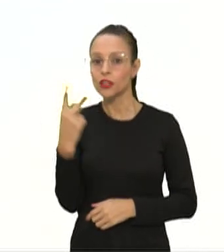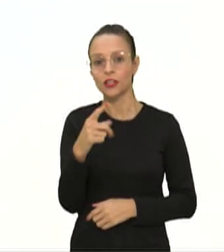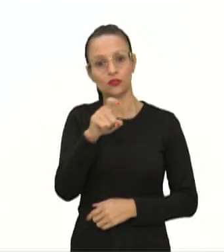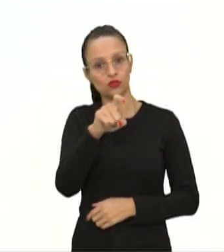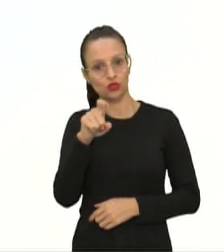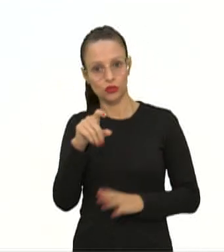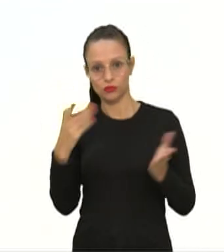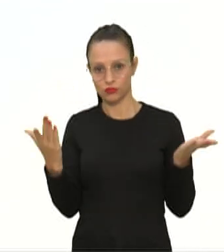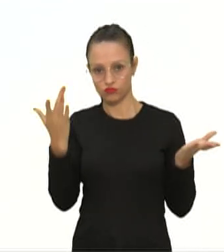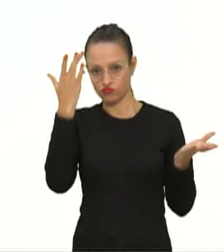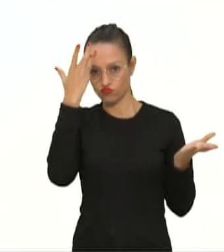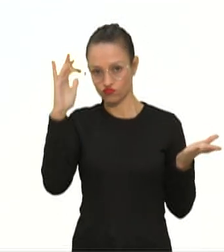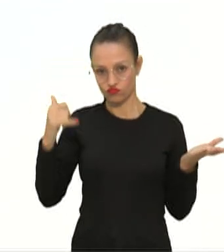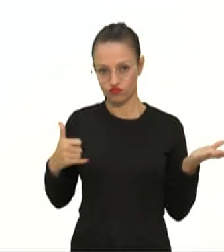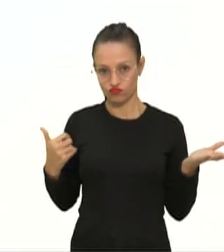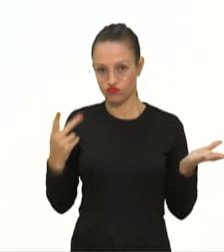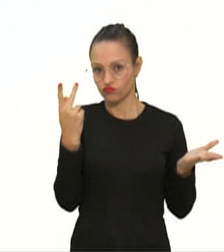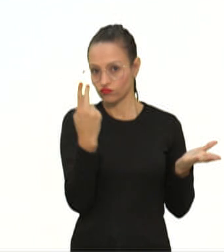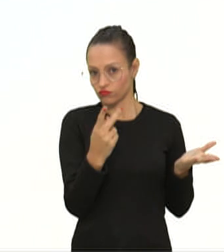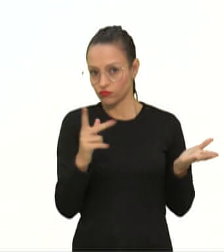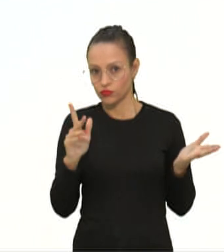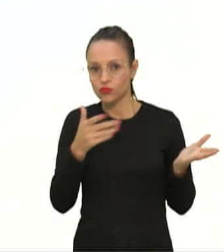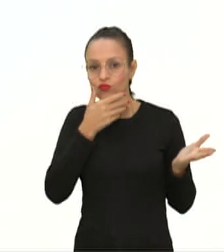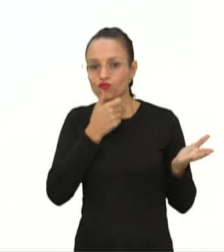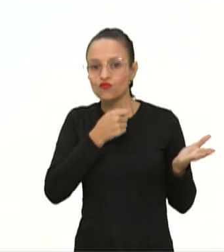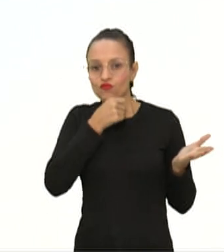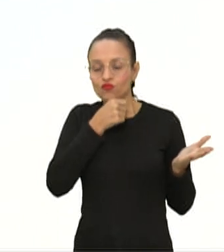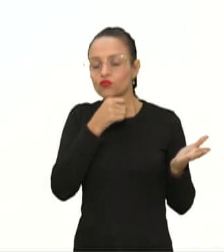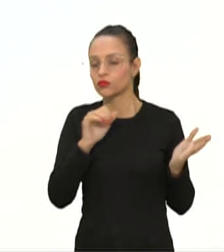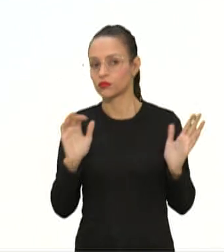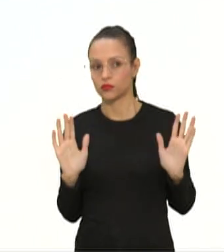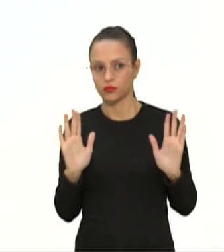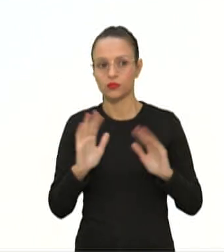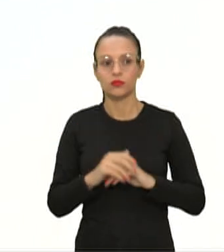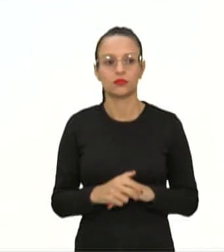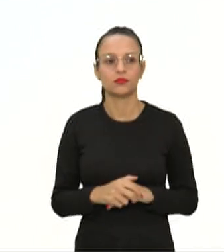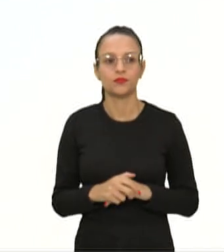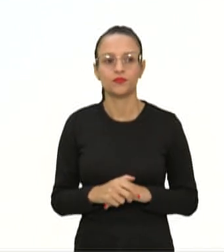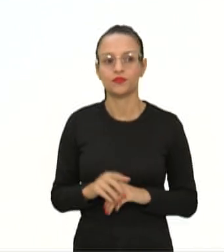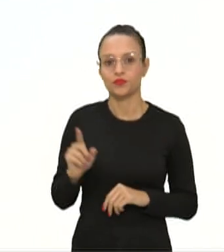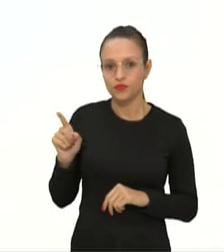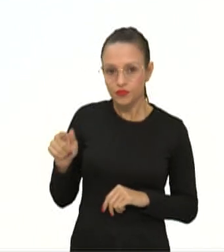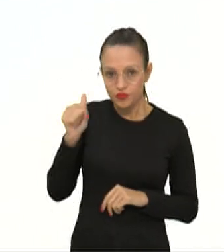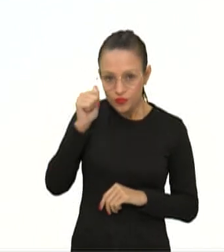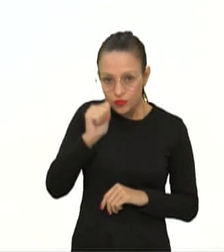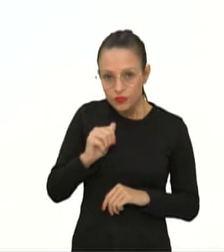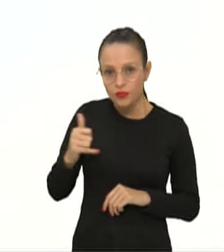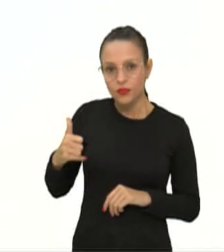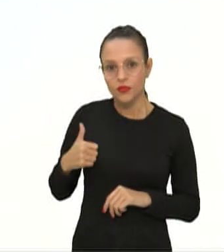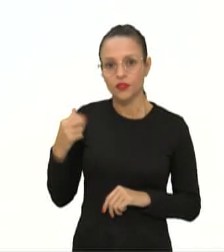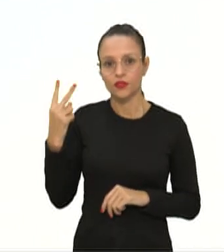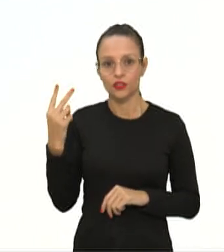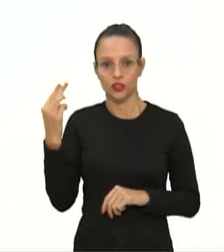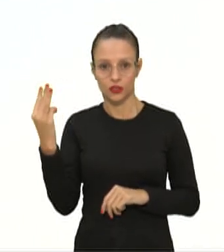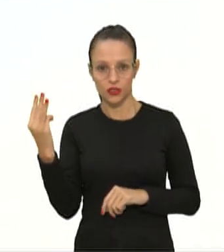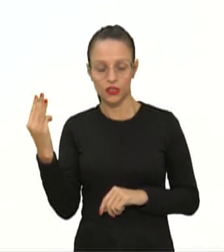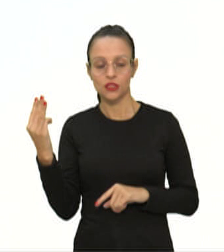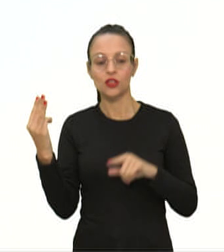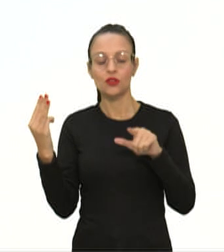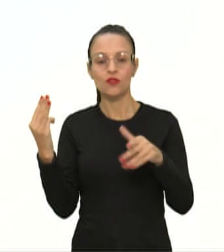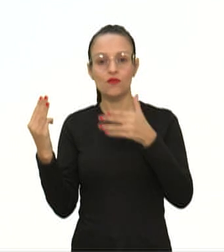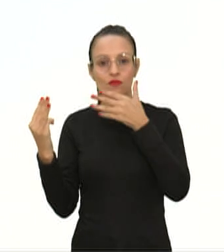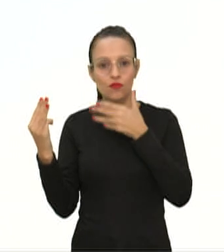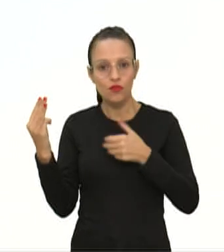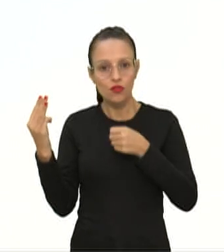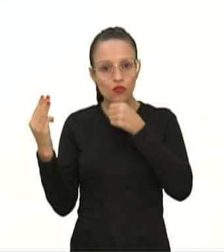sei quantos anos tem o avô da Aninha. Certo? Então a Aninha tem 23 anos e o avô tem X anos.